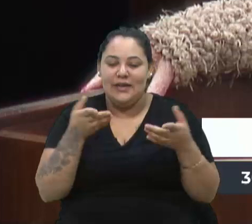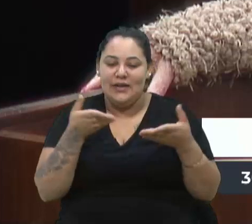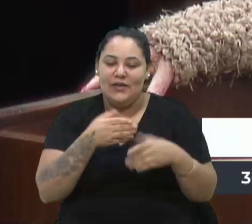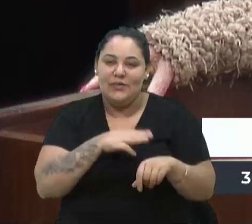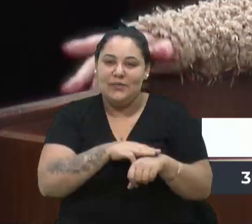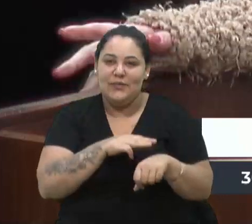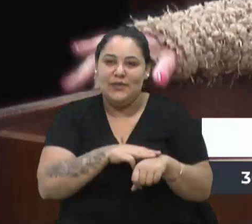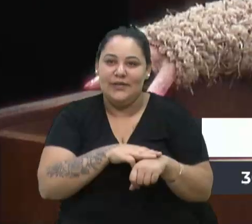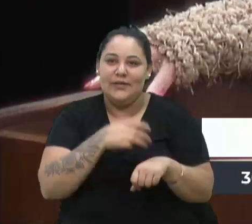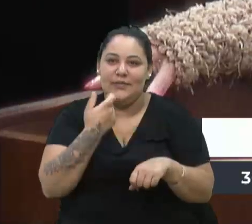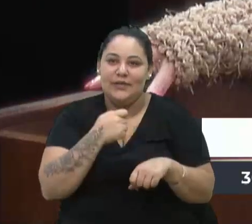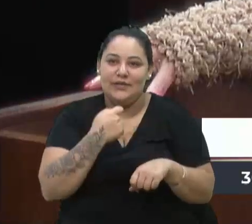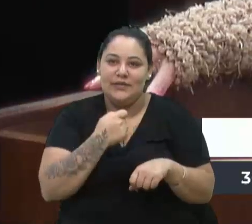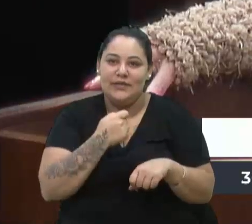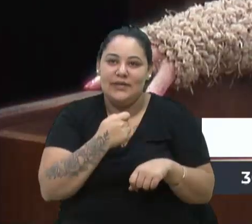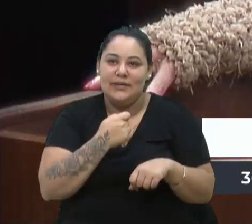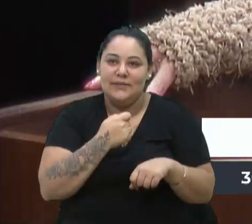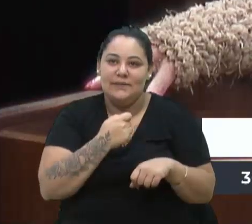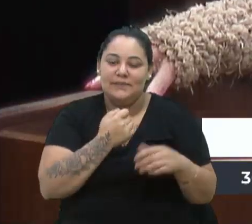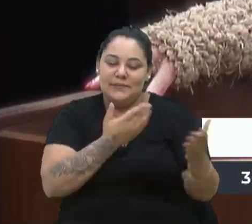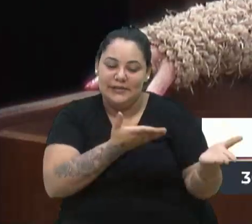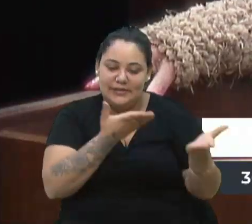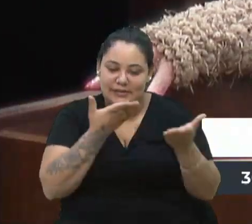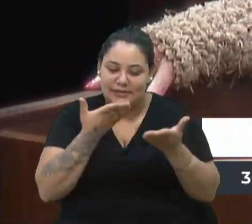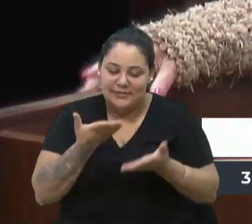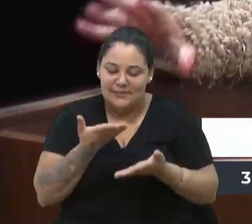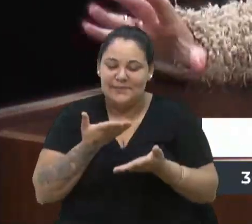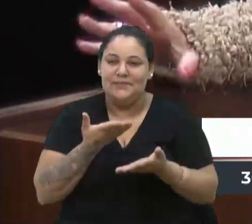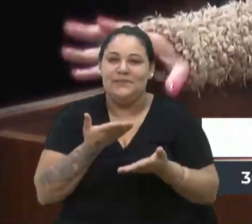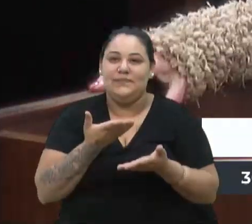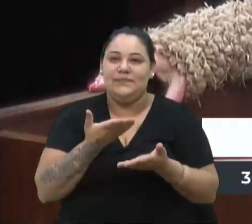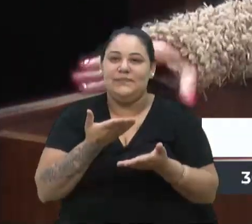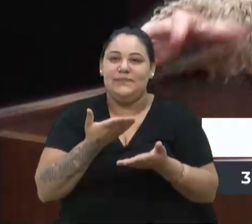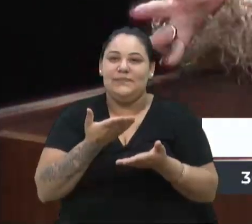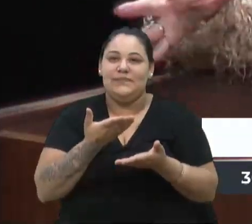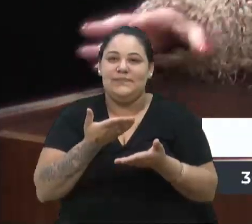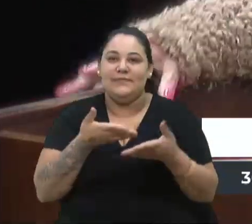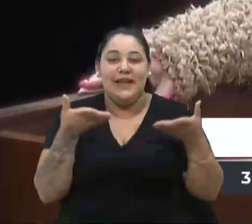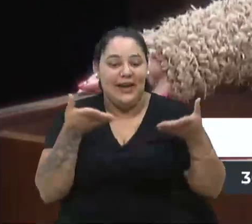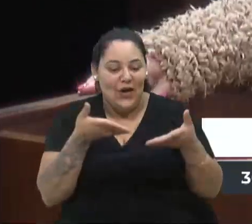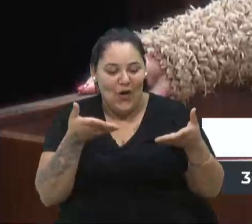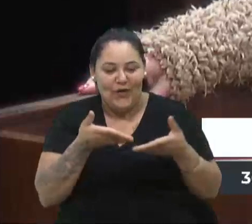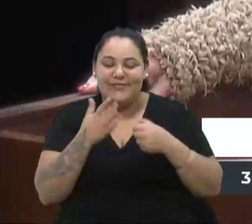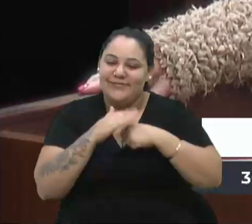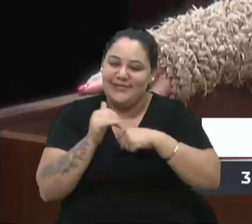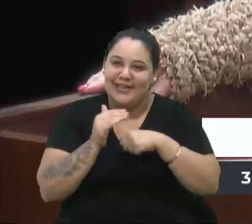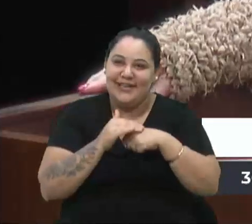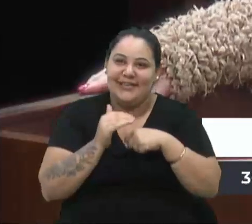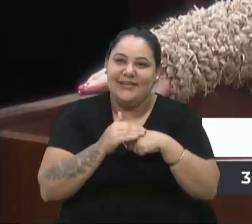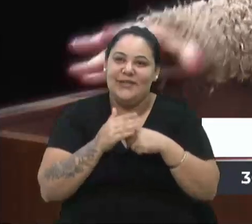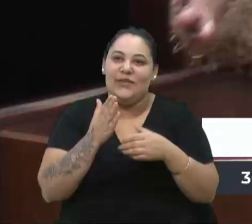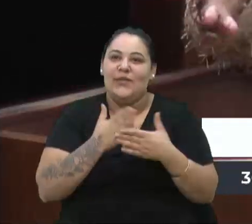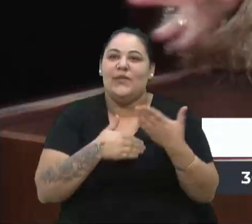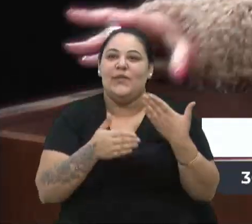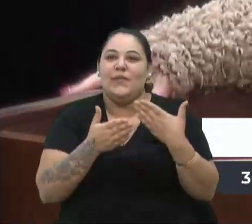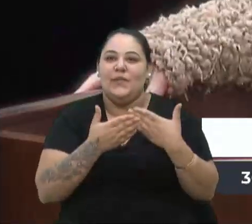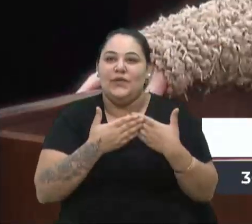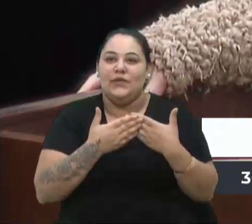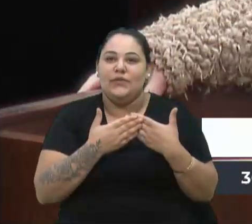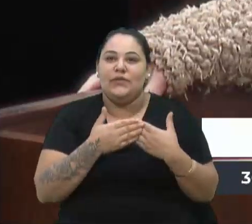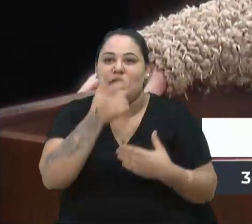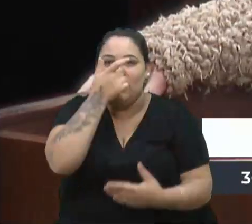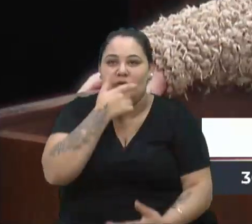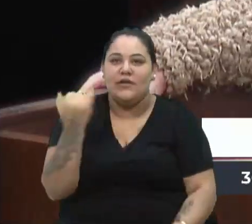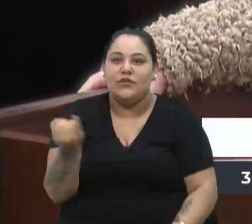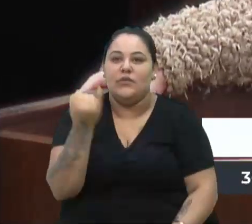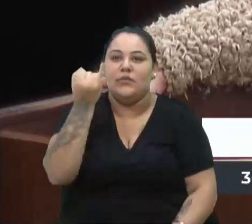ser recebido de forma bastante, pelo menos agora, né, afetuosa por todas nós. Acho que é importante